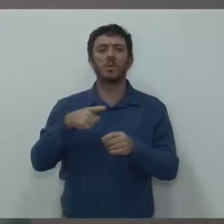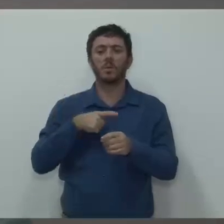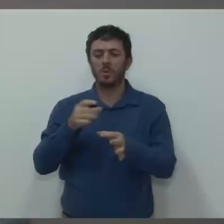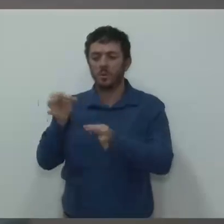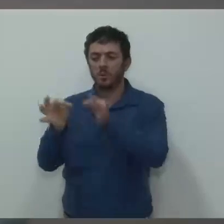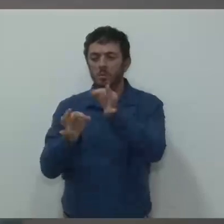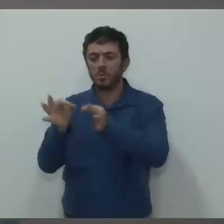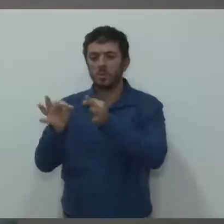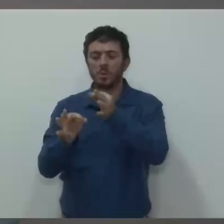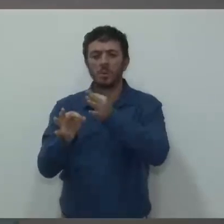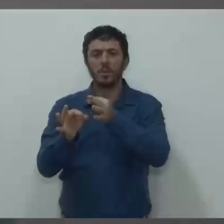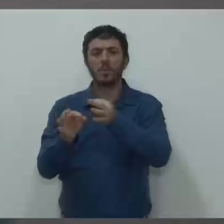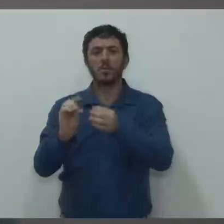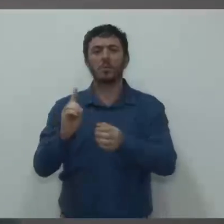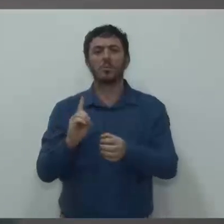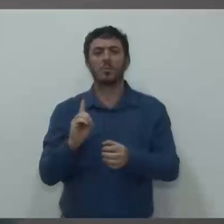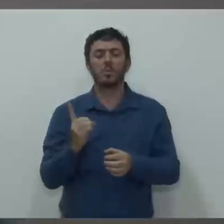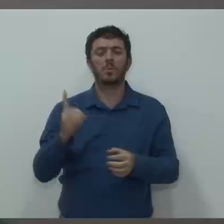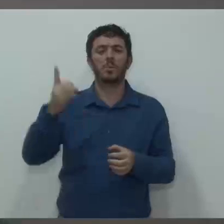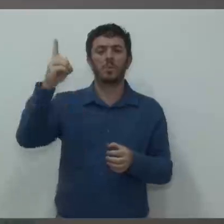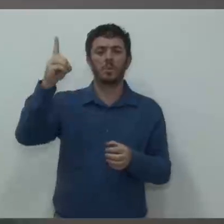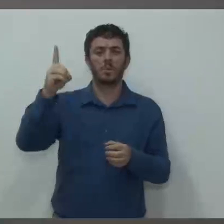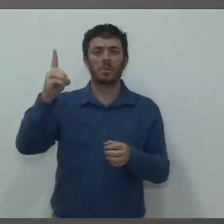secretário Márcio Melli, me atendeu assim de uma forma